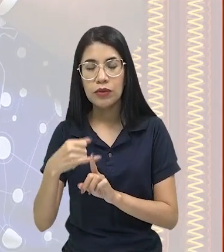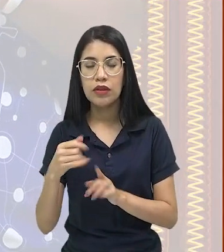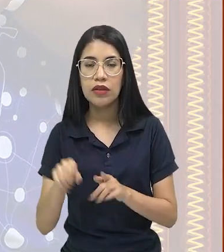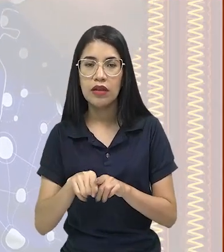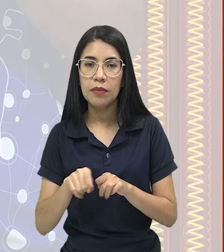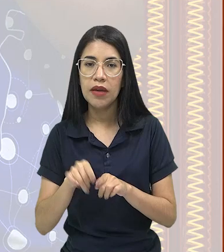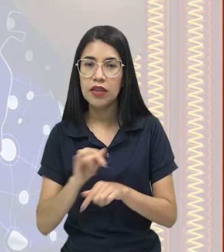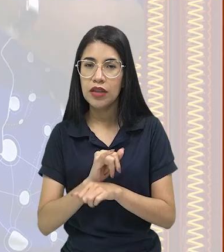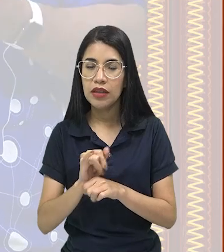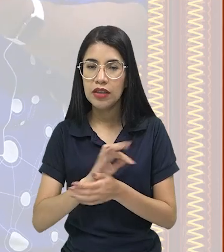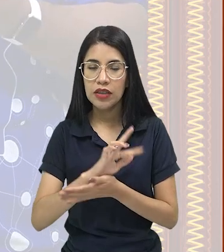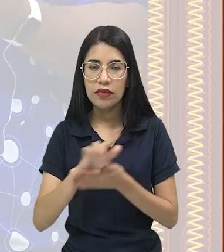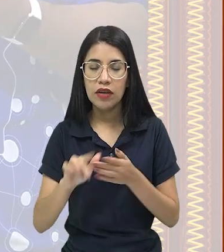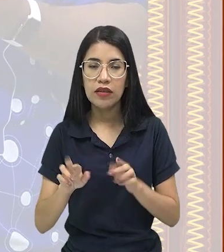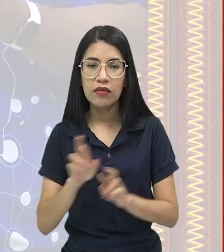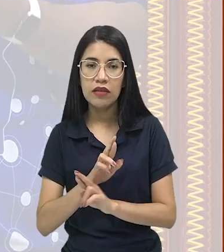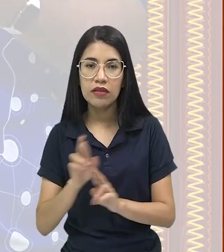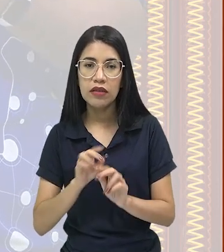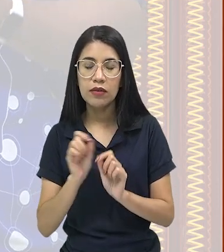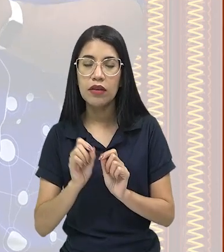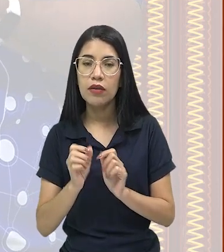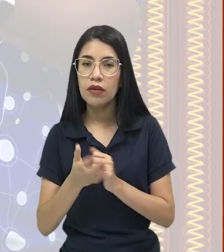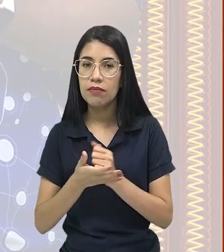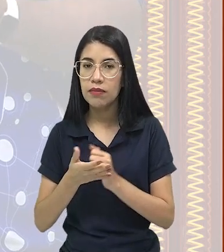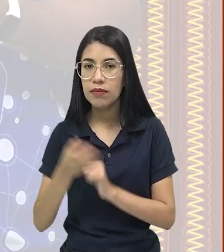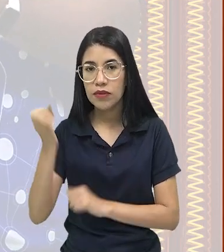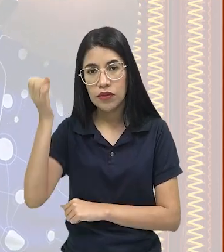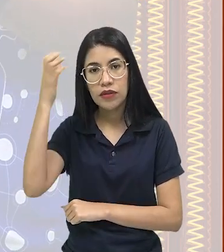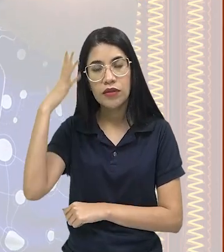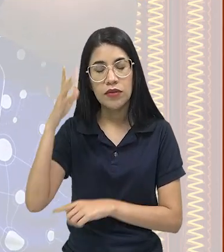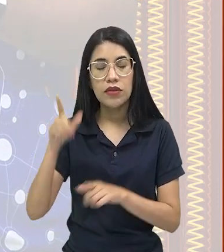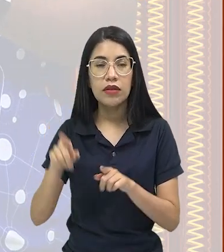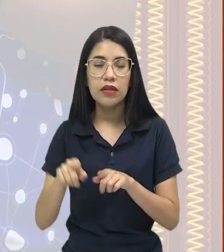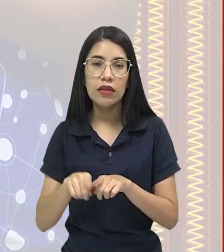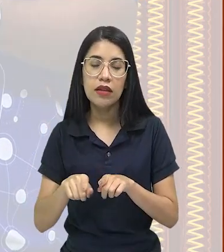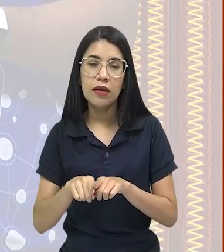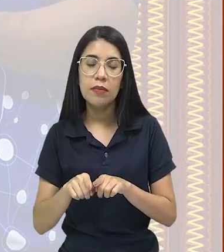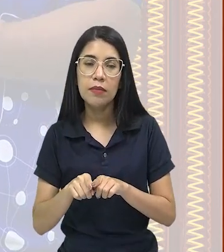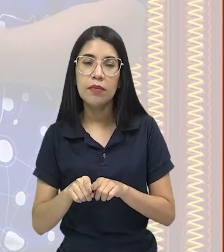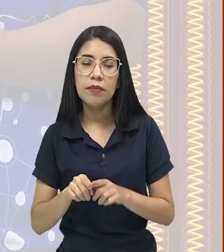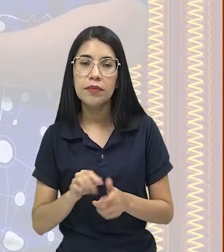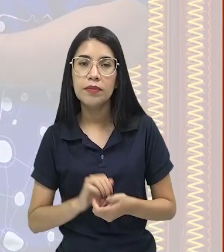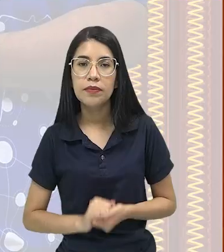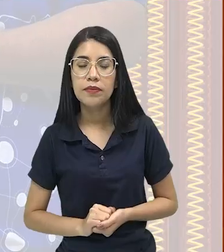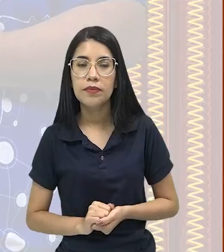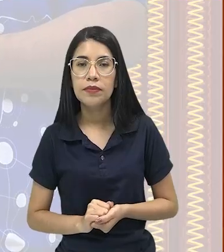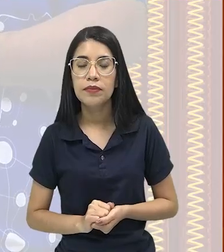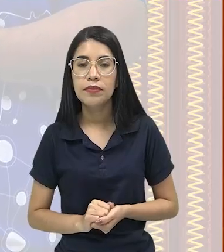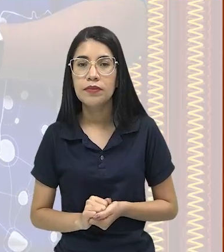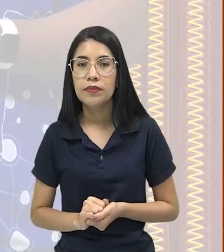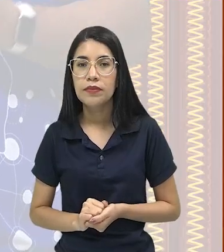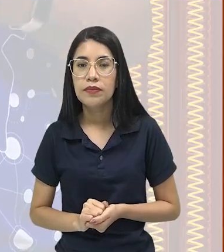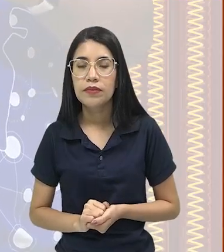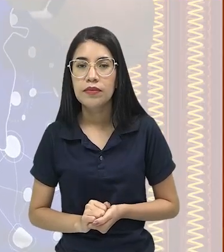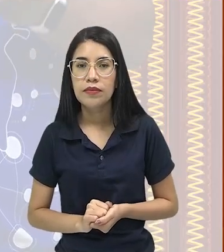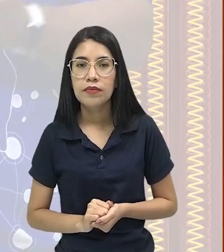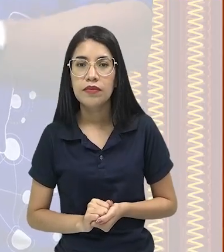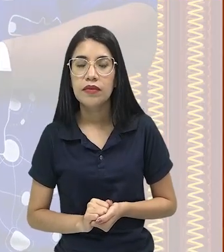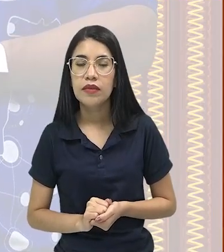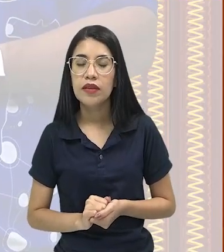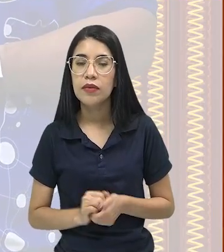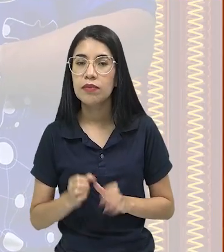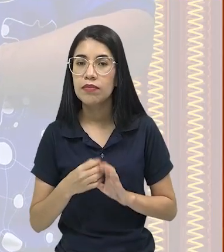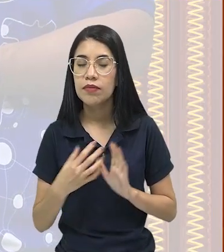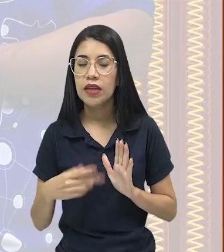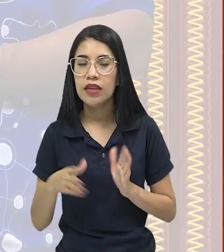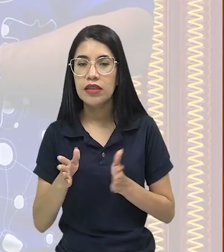medidas, estarão relacionadas aos princípios do iluminismo que ele tinha ali na cabecinha dele, certo? Então vamos lá,